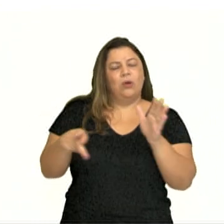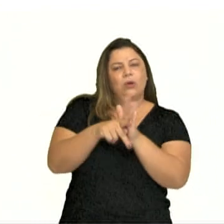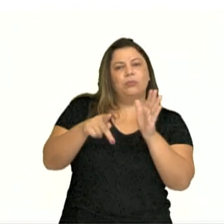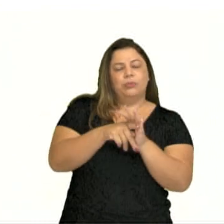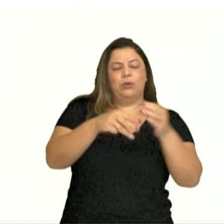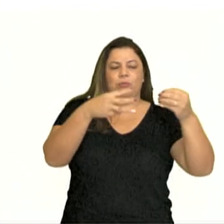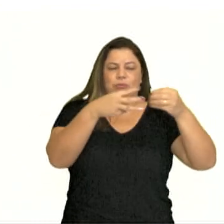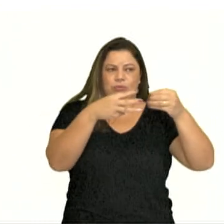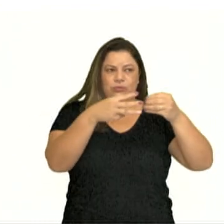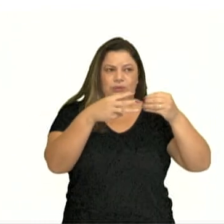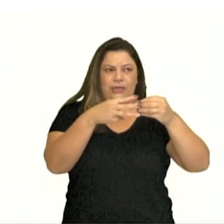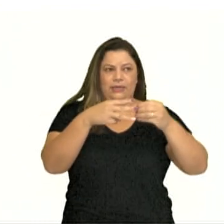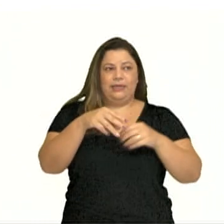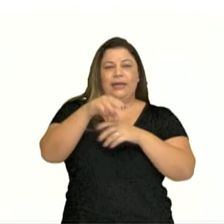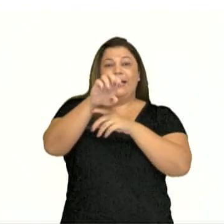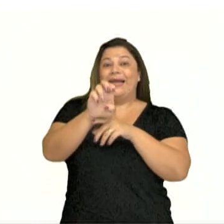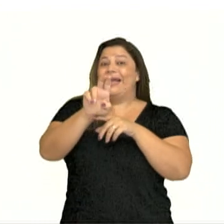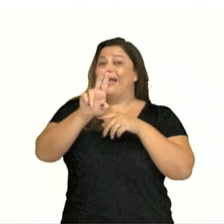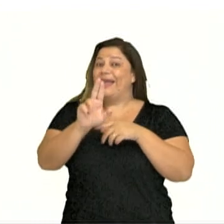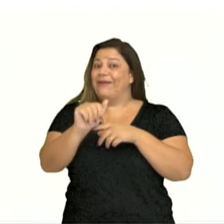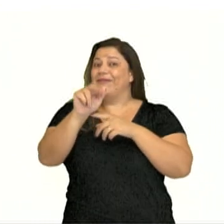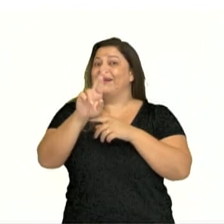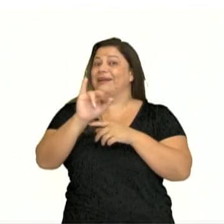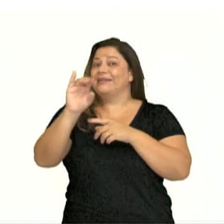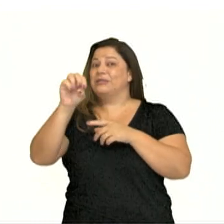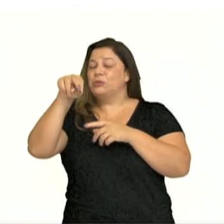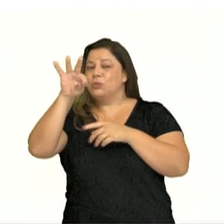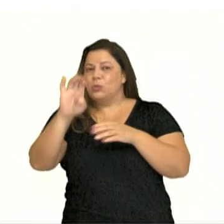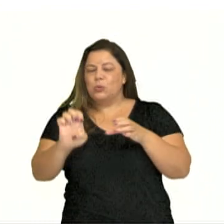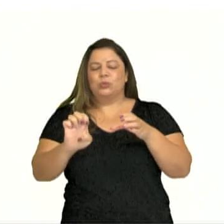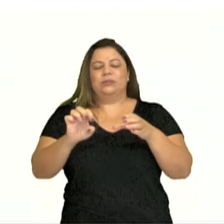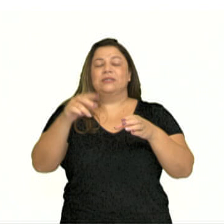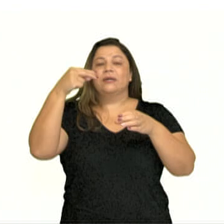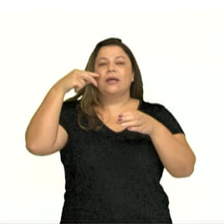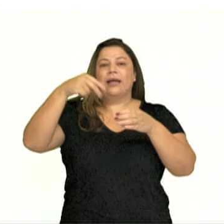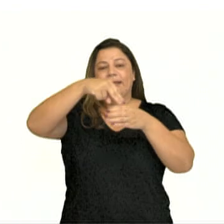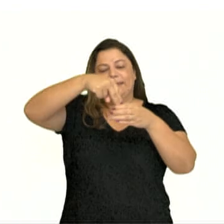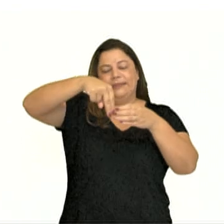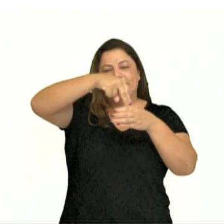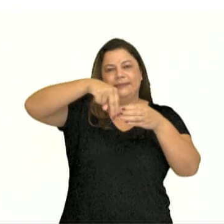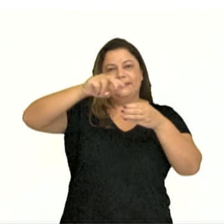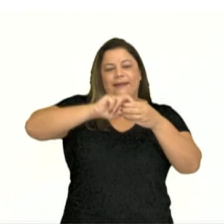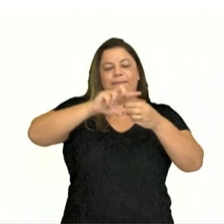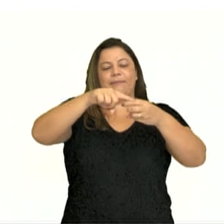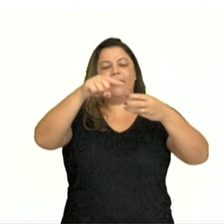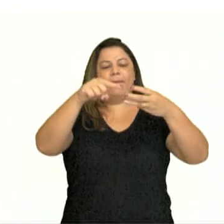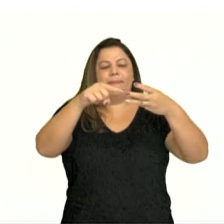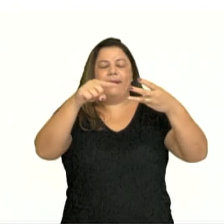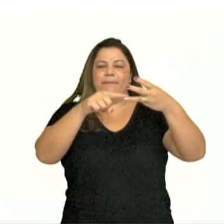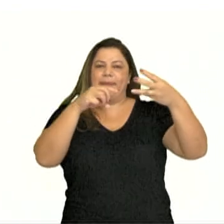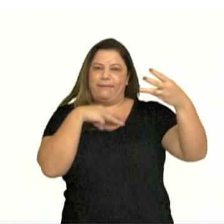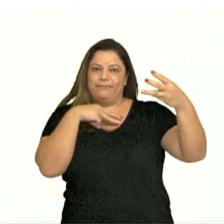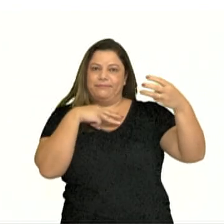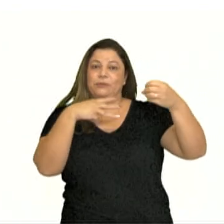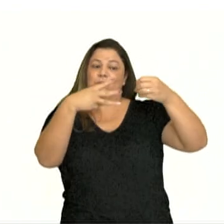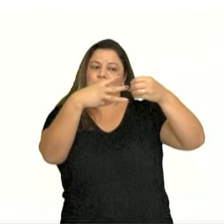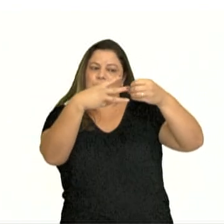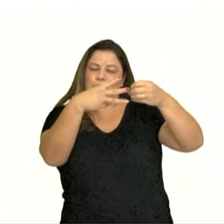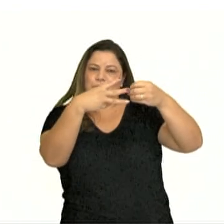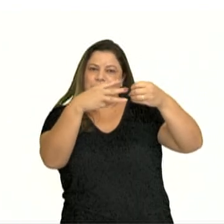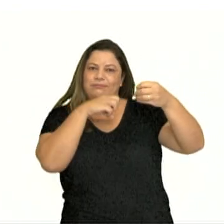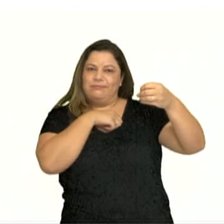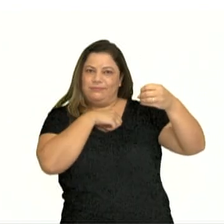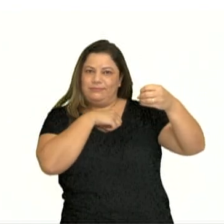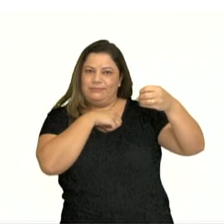Então, toda célula eucarionte tem que ter membrana plasmática, citoplasma e um núcleo. E aqui a gente faz